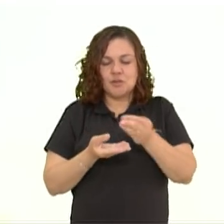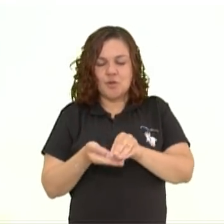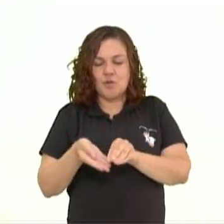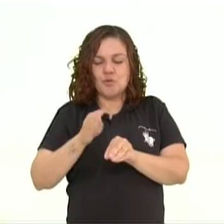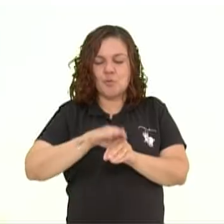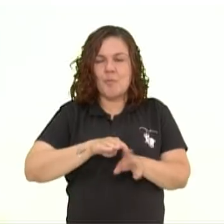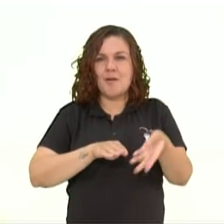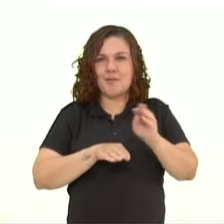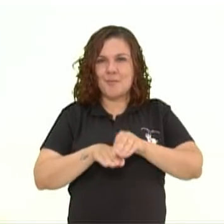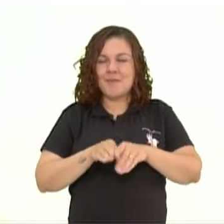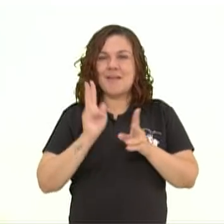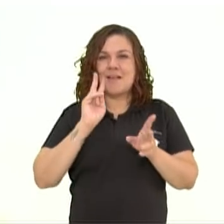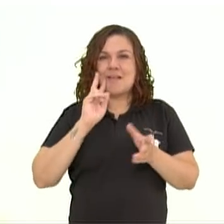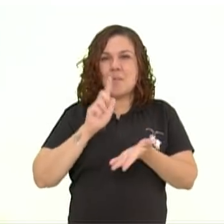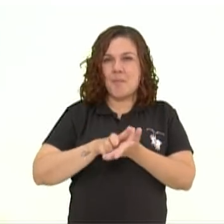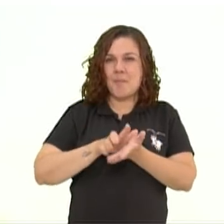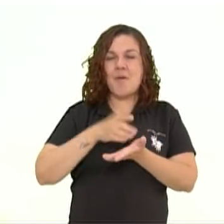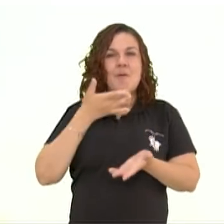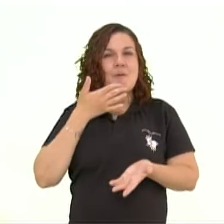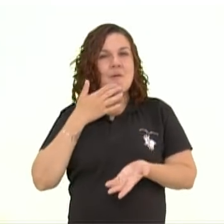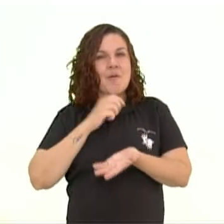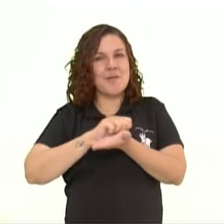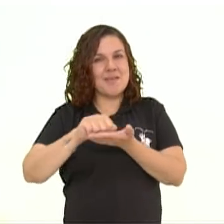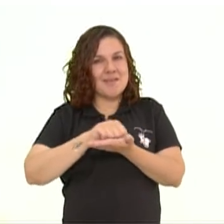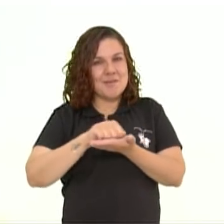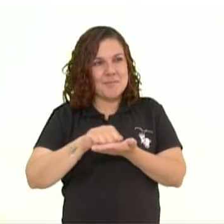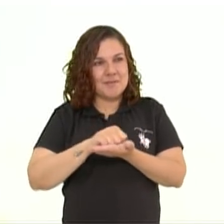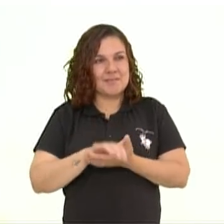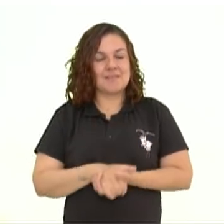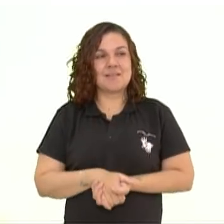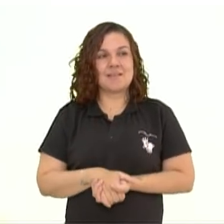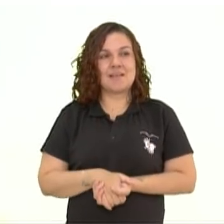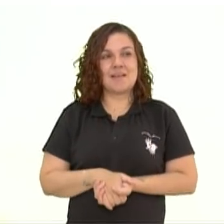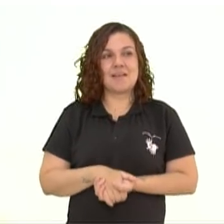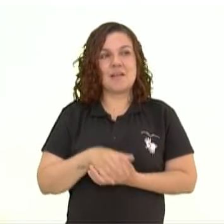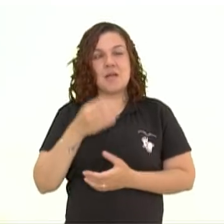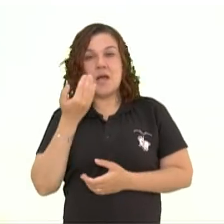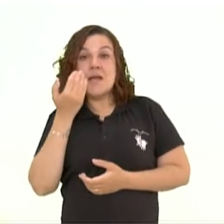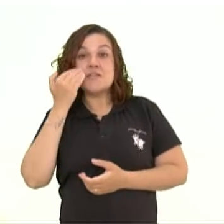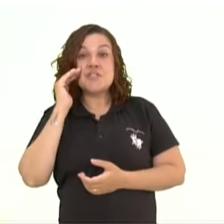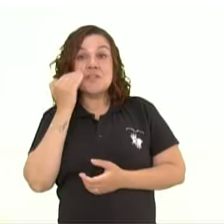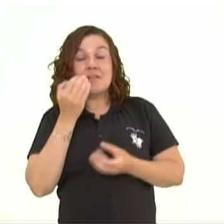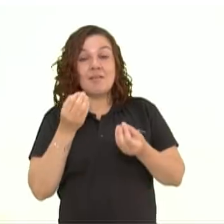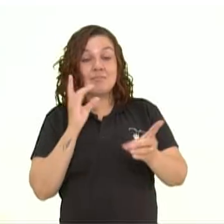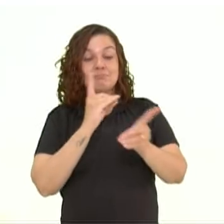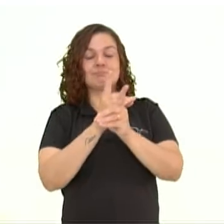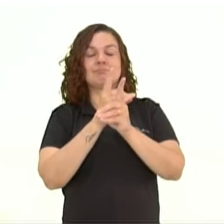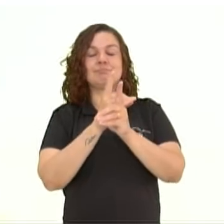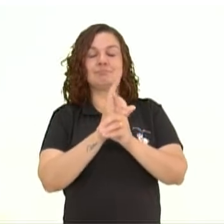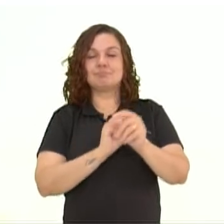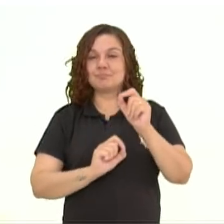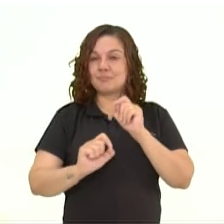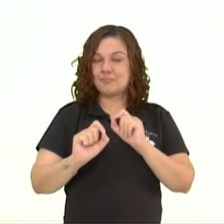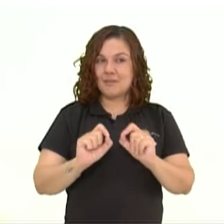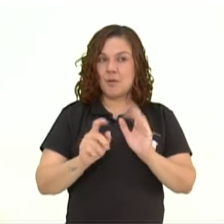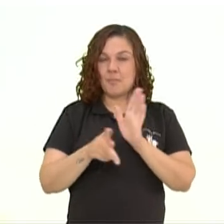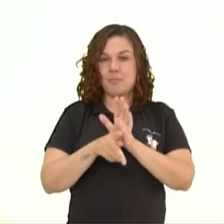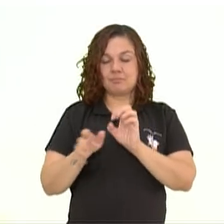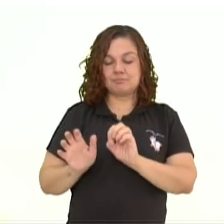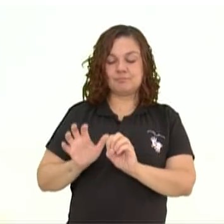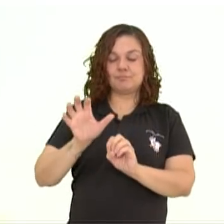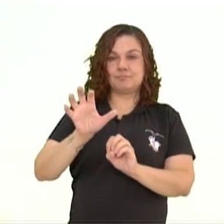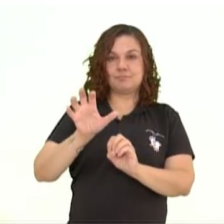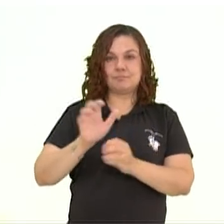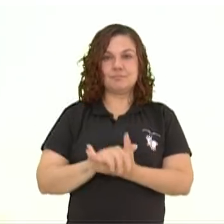em partes e colorindo uma parte, né, para a gente tentar identificar, né, chegar ali na